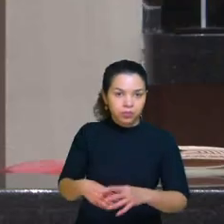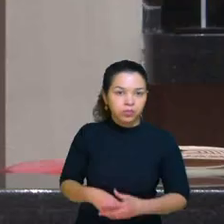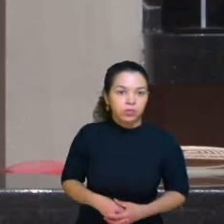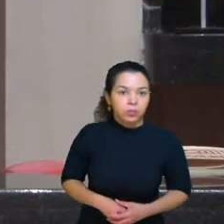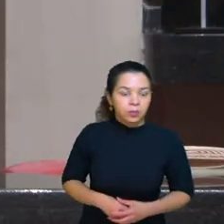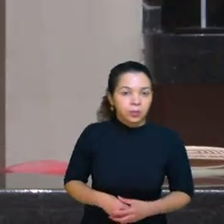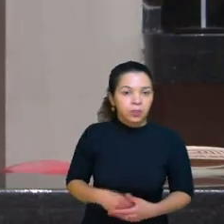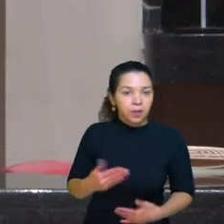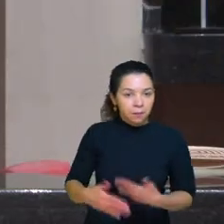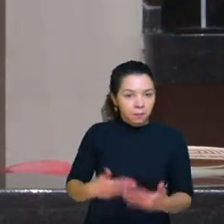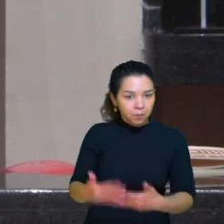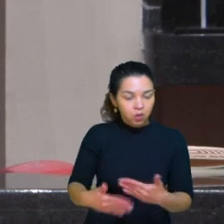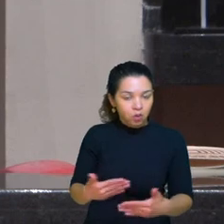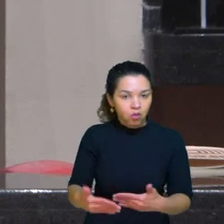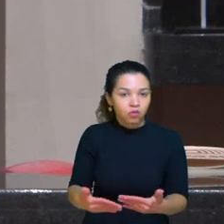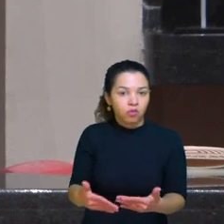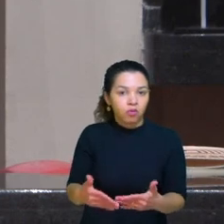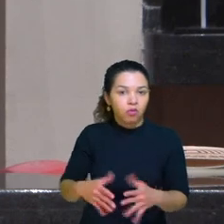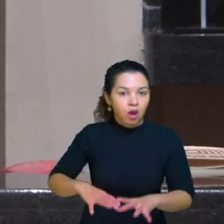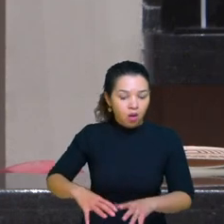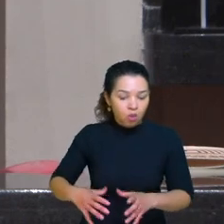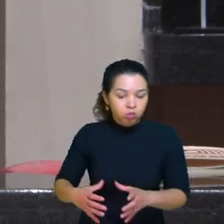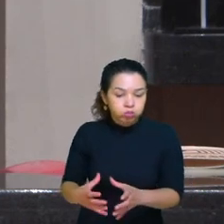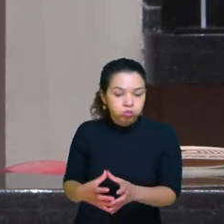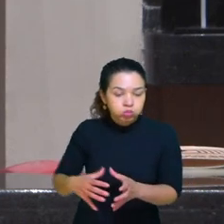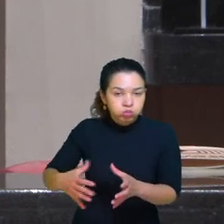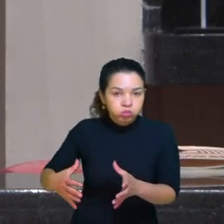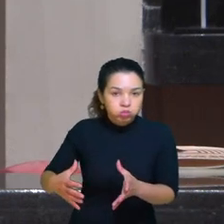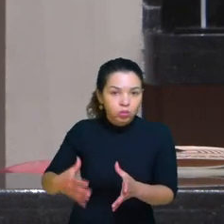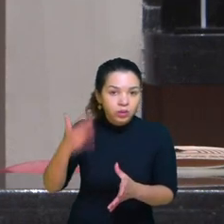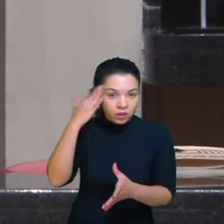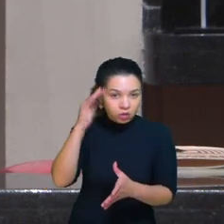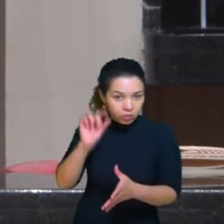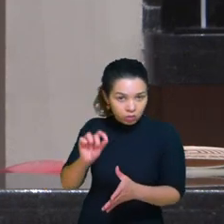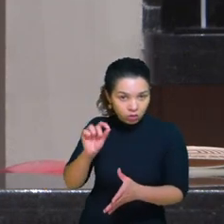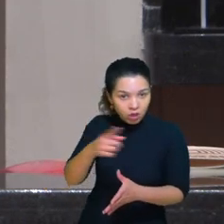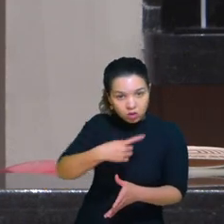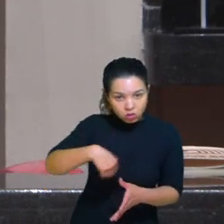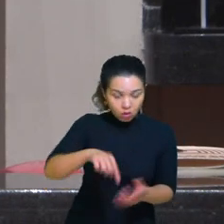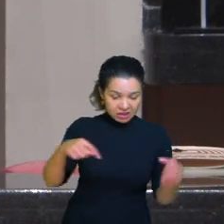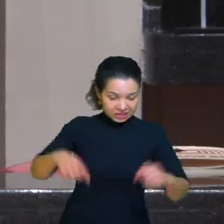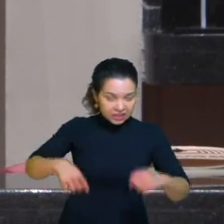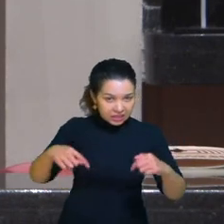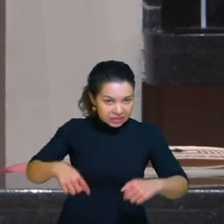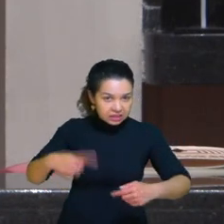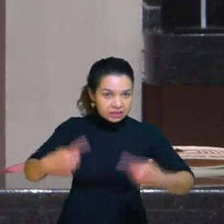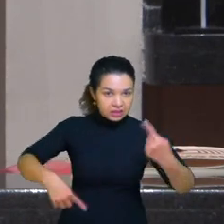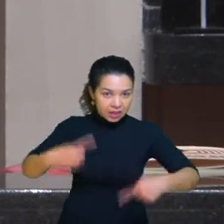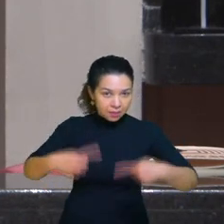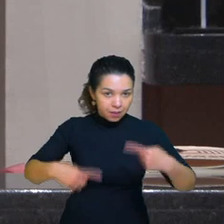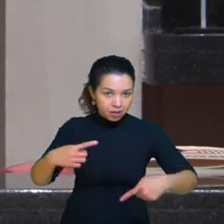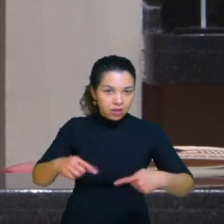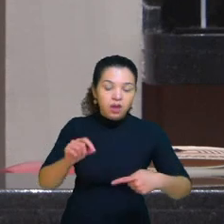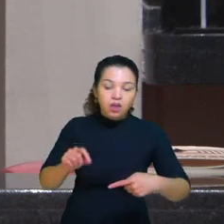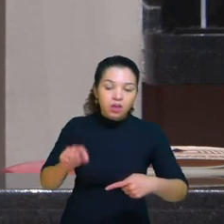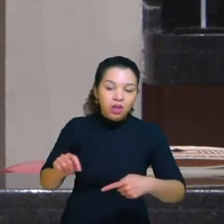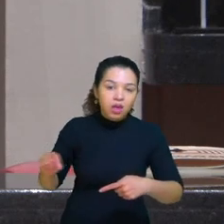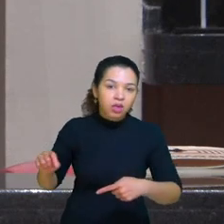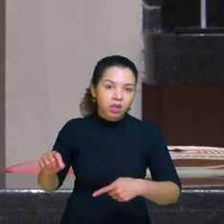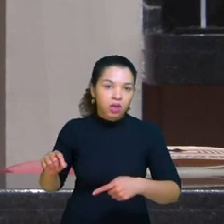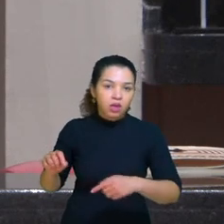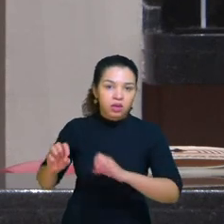acumulando nesses dois dias o entendimento de que nós não estamos aqui para debater quem forma quem